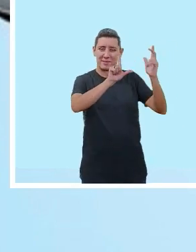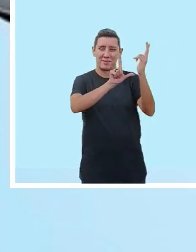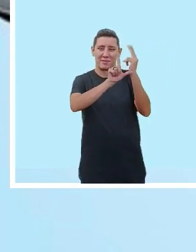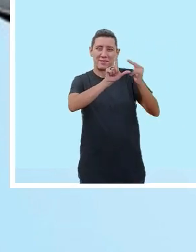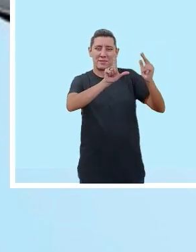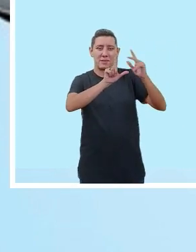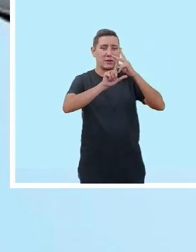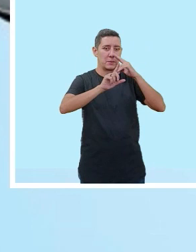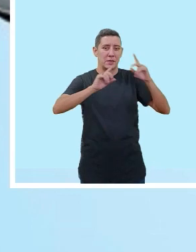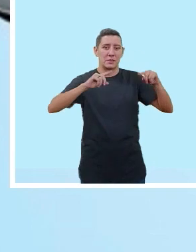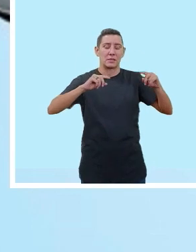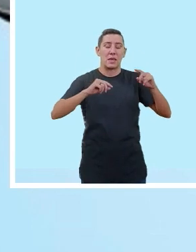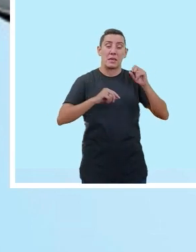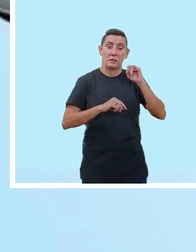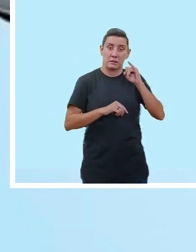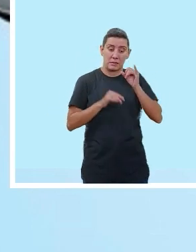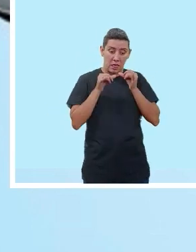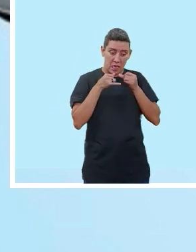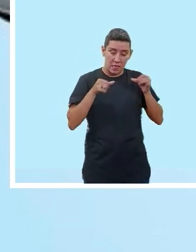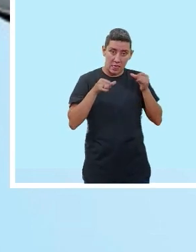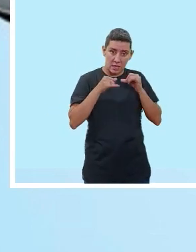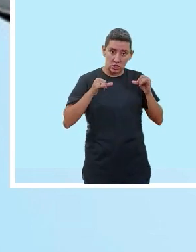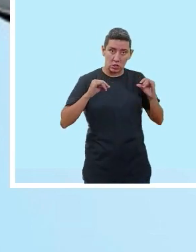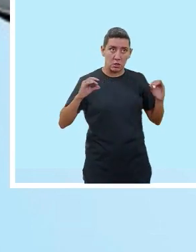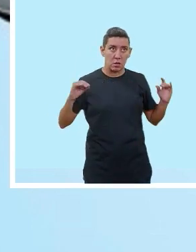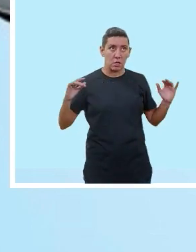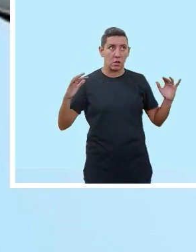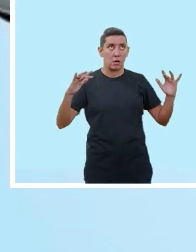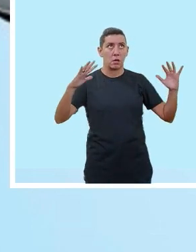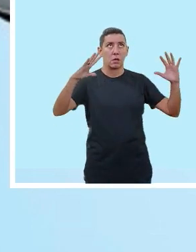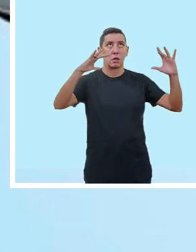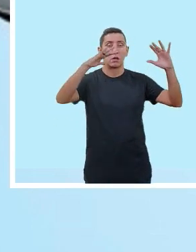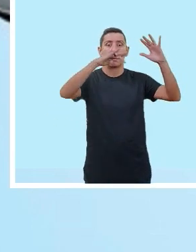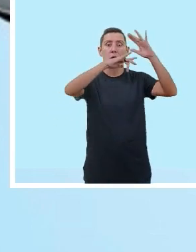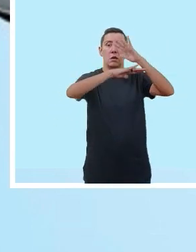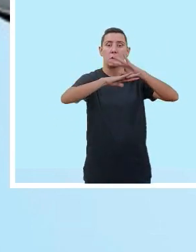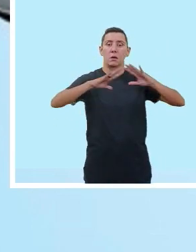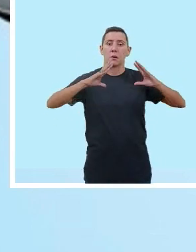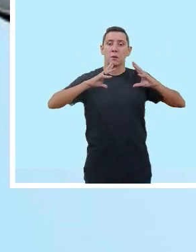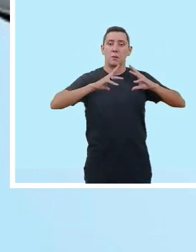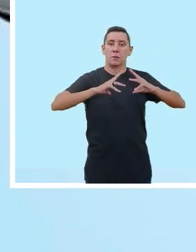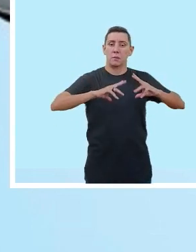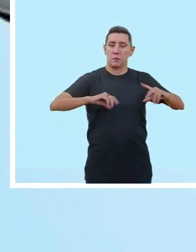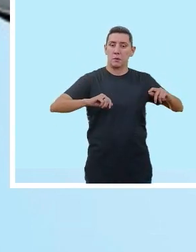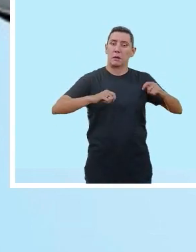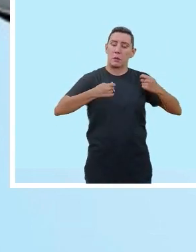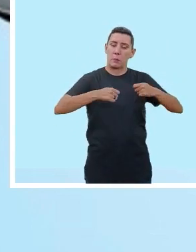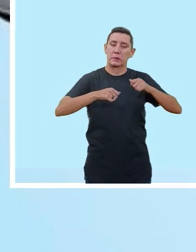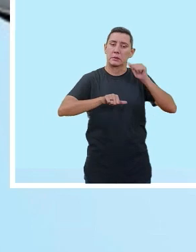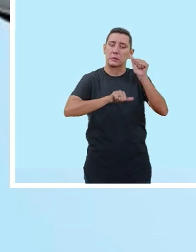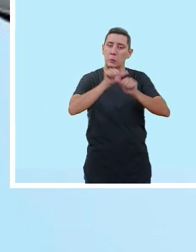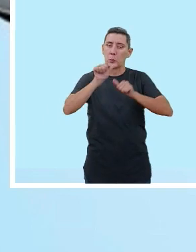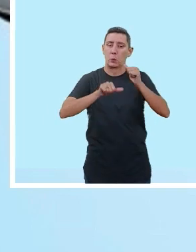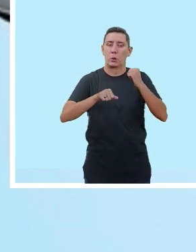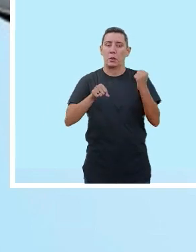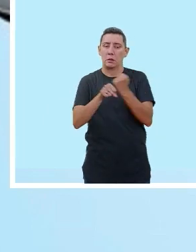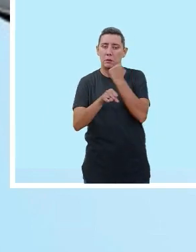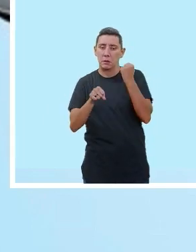energia digital, né? Então só alguns exemplos, né? Então sites, novas construções que